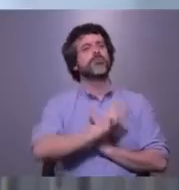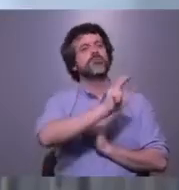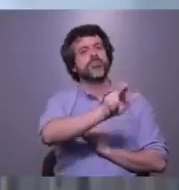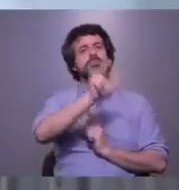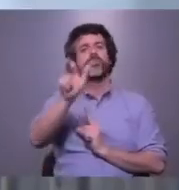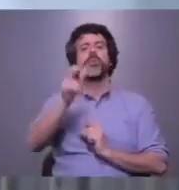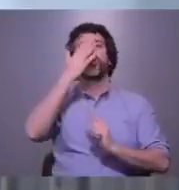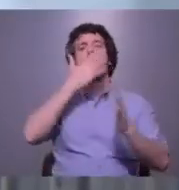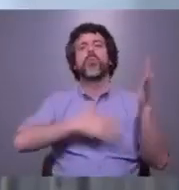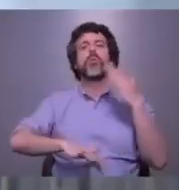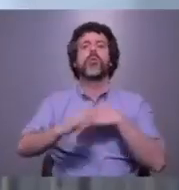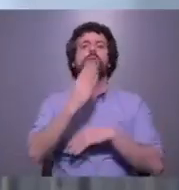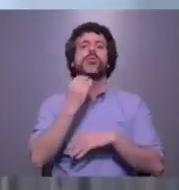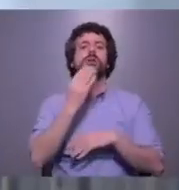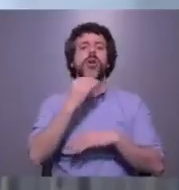de Israel.